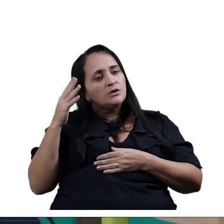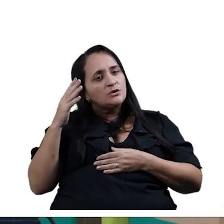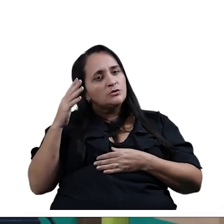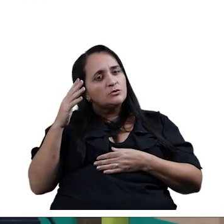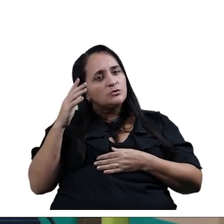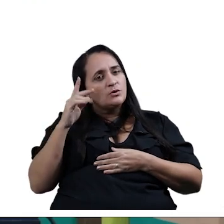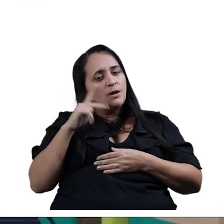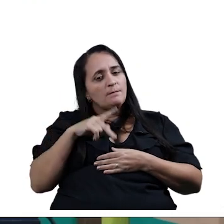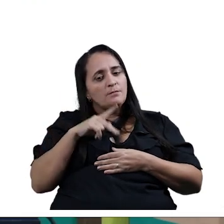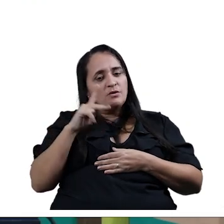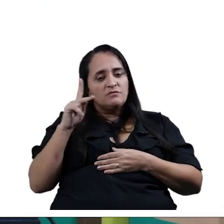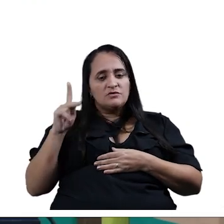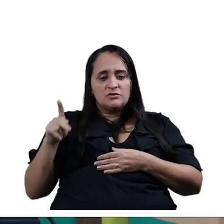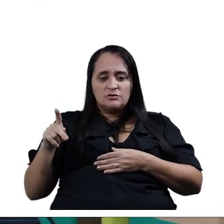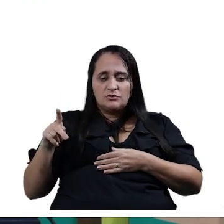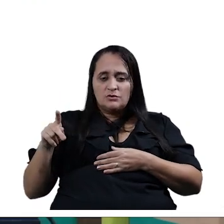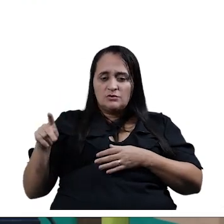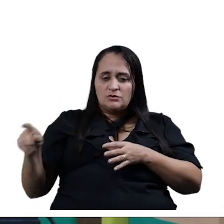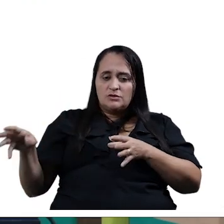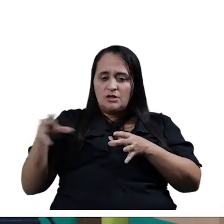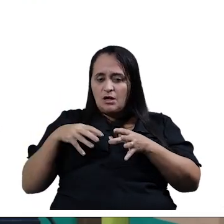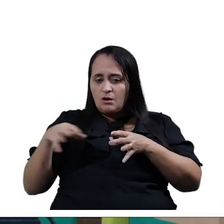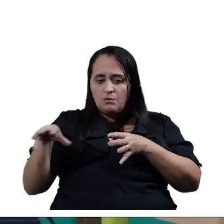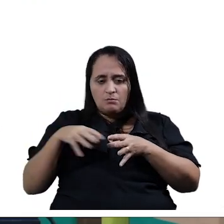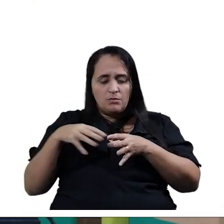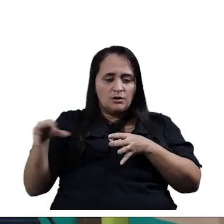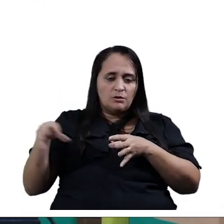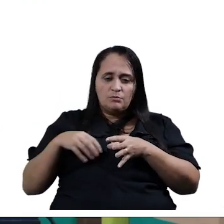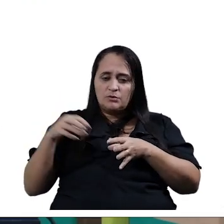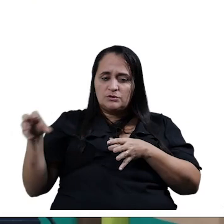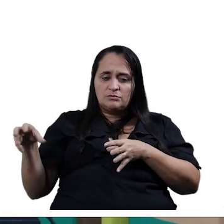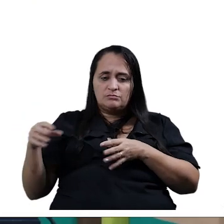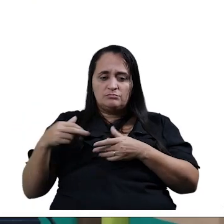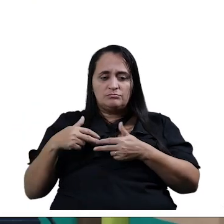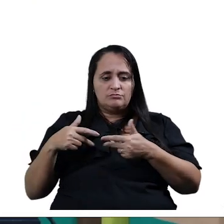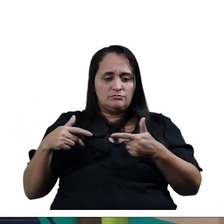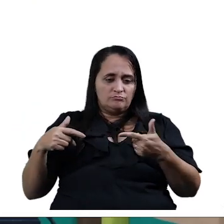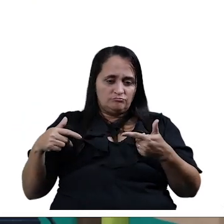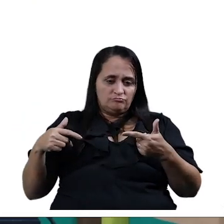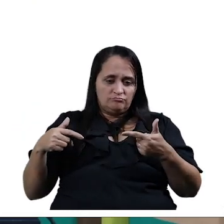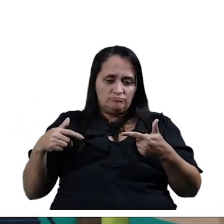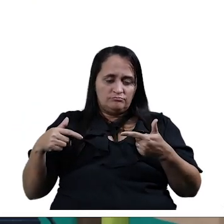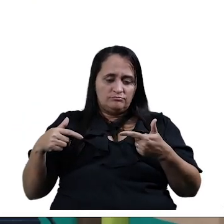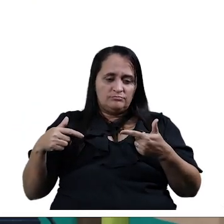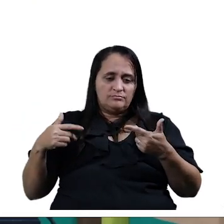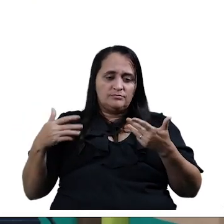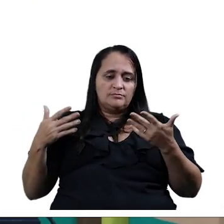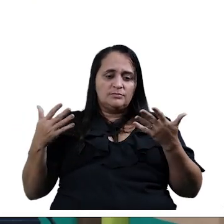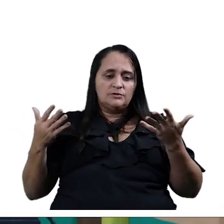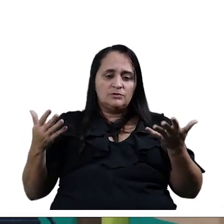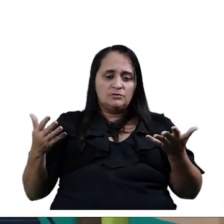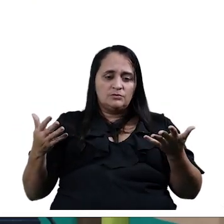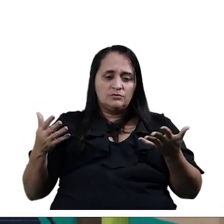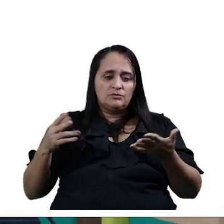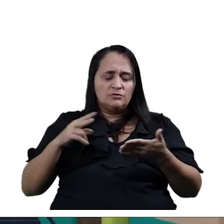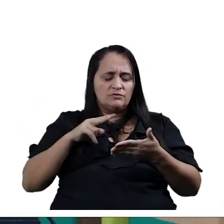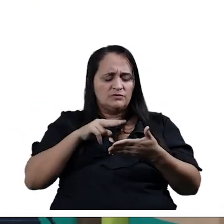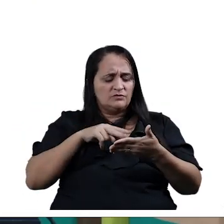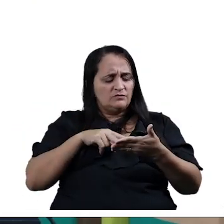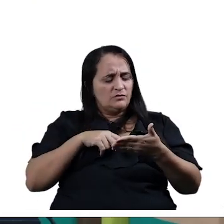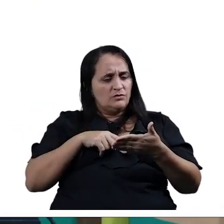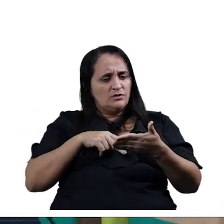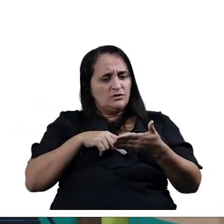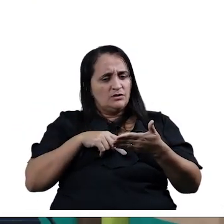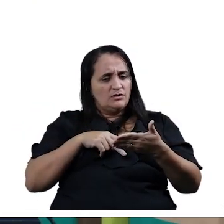a dona Cecília Paim arrumando a bolsa dela e colocando as coisas dentro da bolsa. Então, quando você for